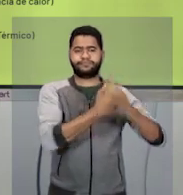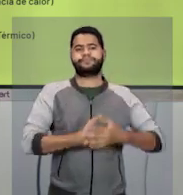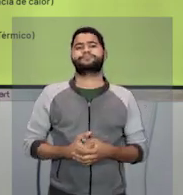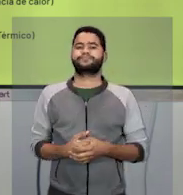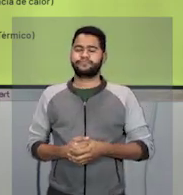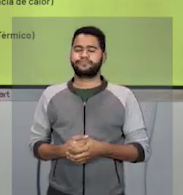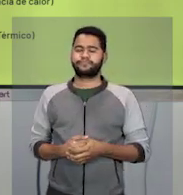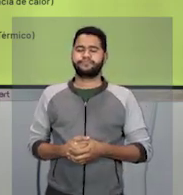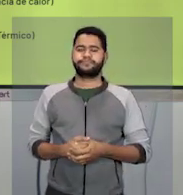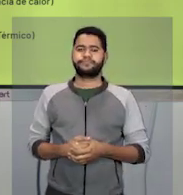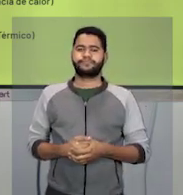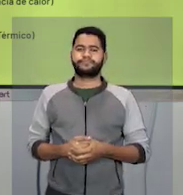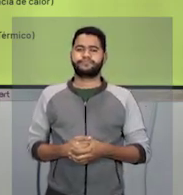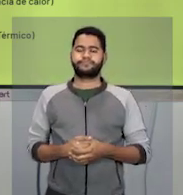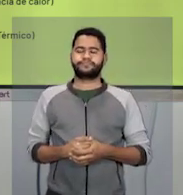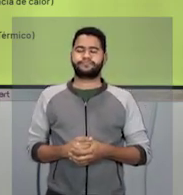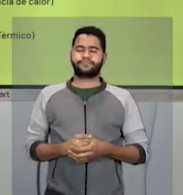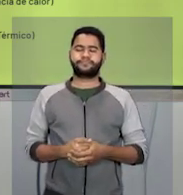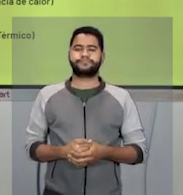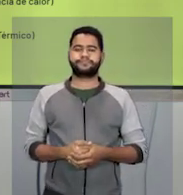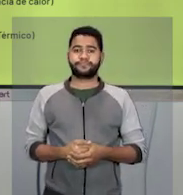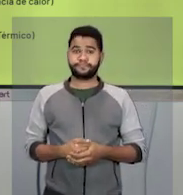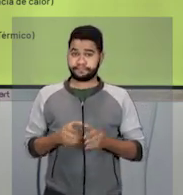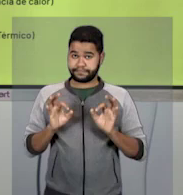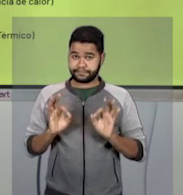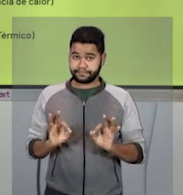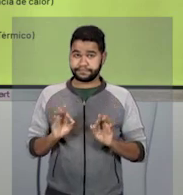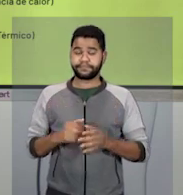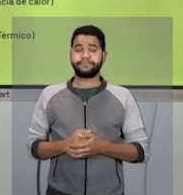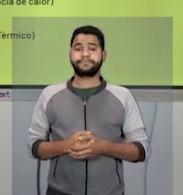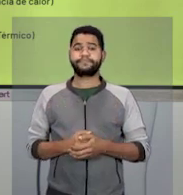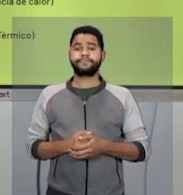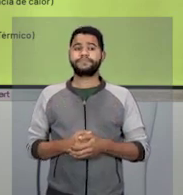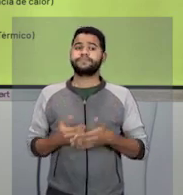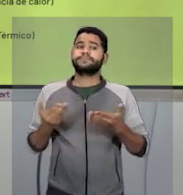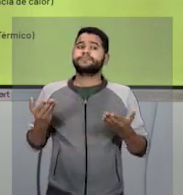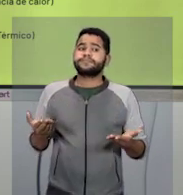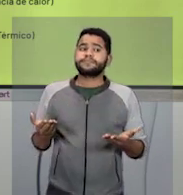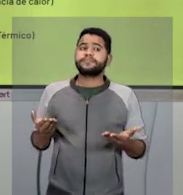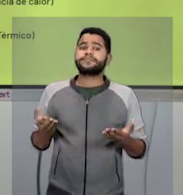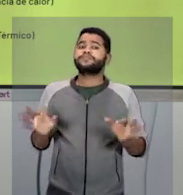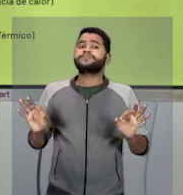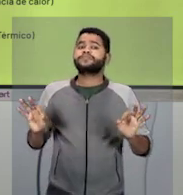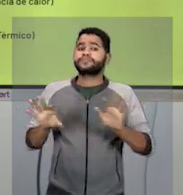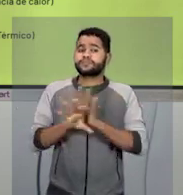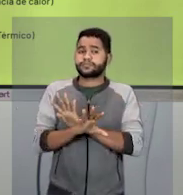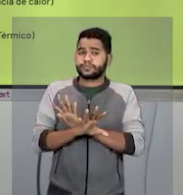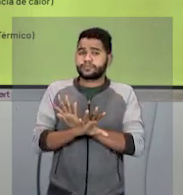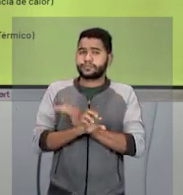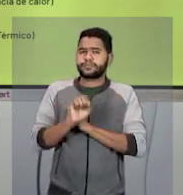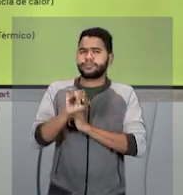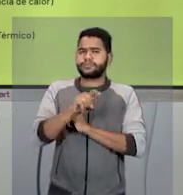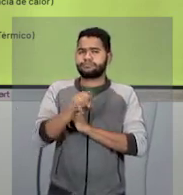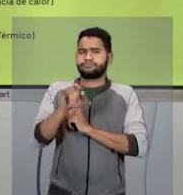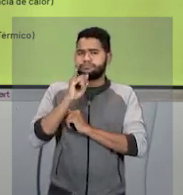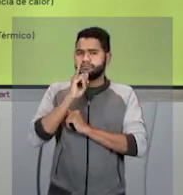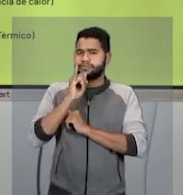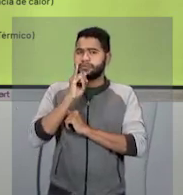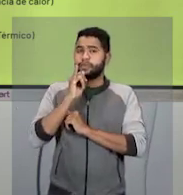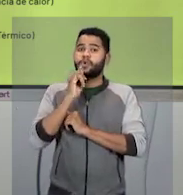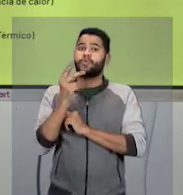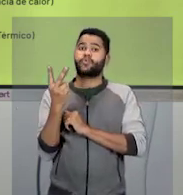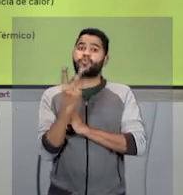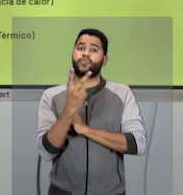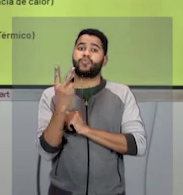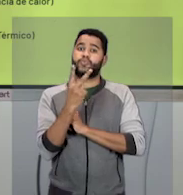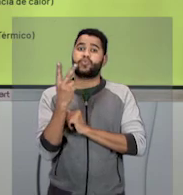energia para um corpo que está frio, certo? Quando que isso termina? Se você coloca esses dois objetos